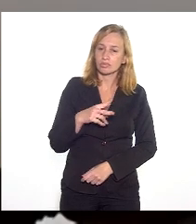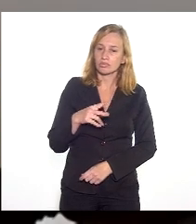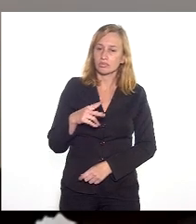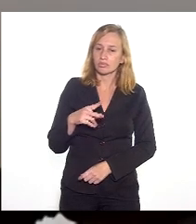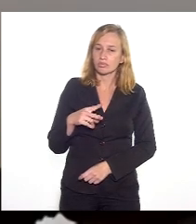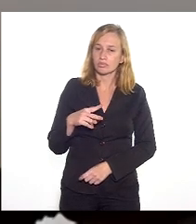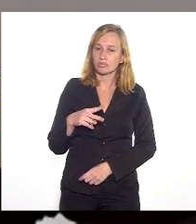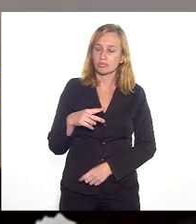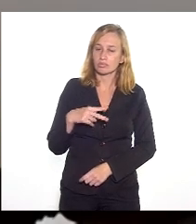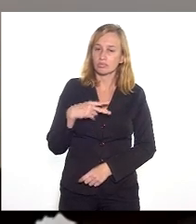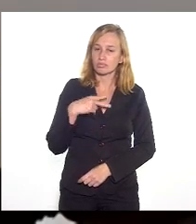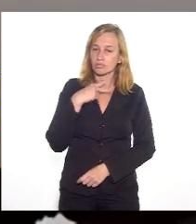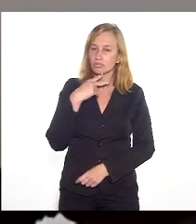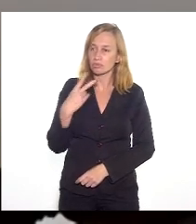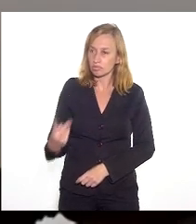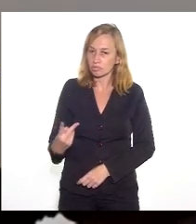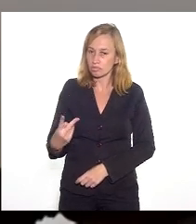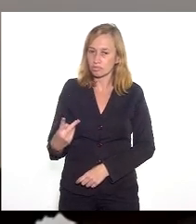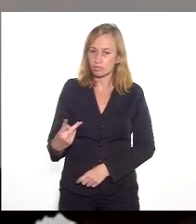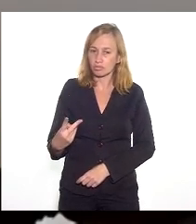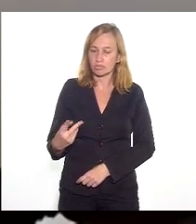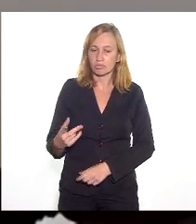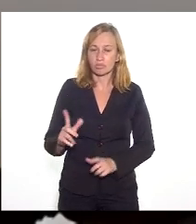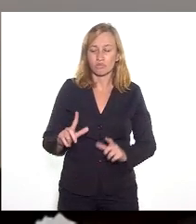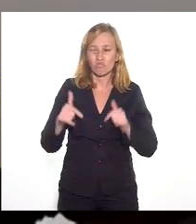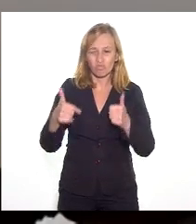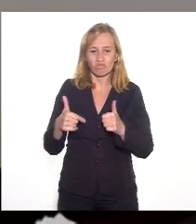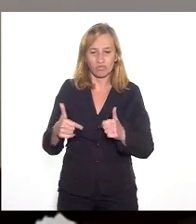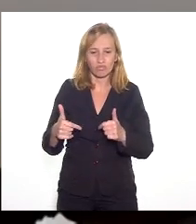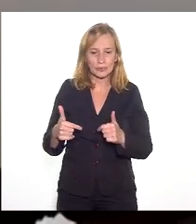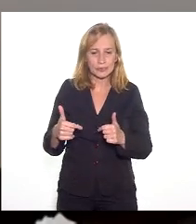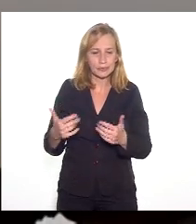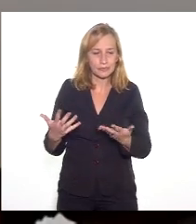o presidente Jair Bolsonaro, numa atitude